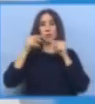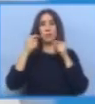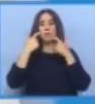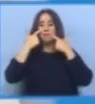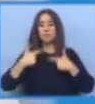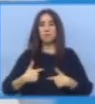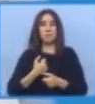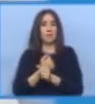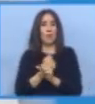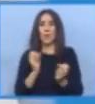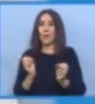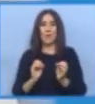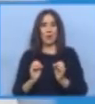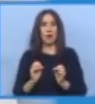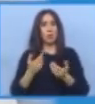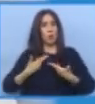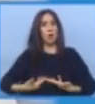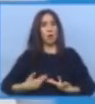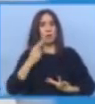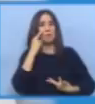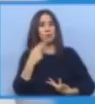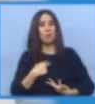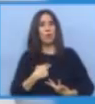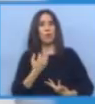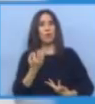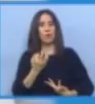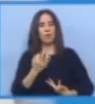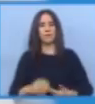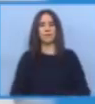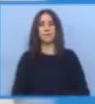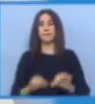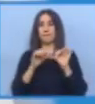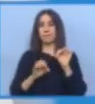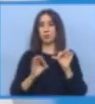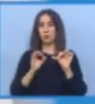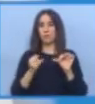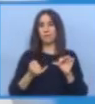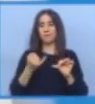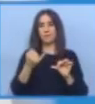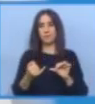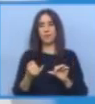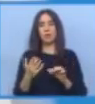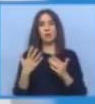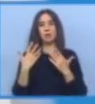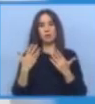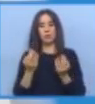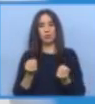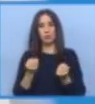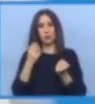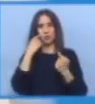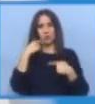nem ossos, como vedes que eu tenho. Dito isto, mostrou-lhes as mãos e os